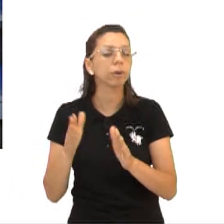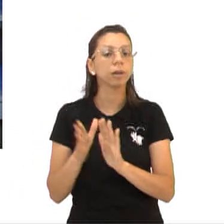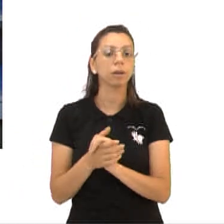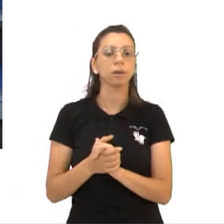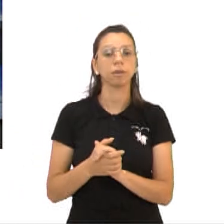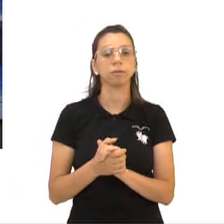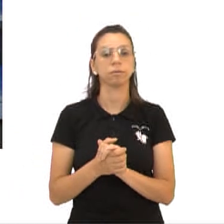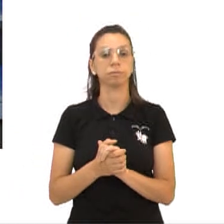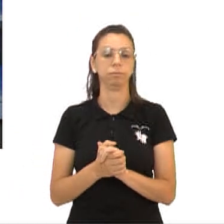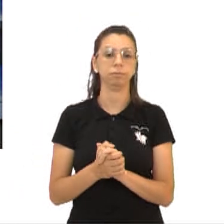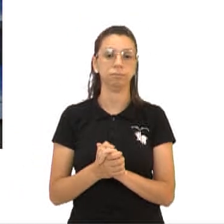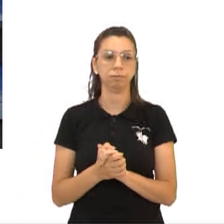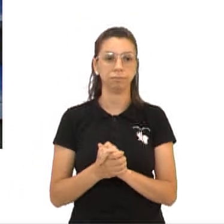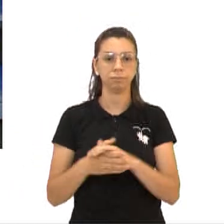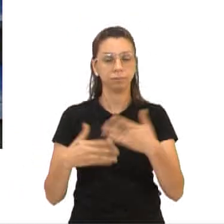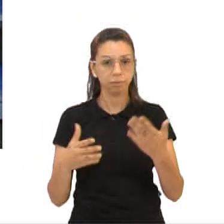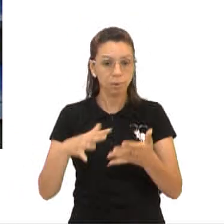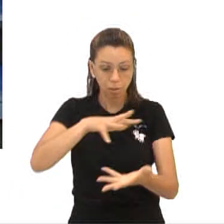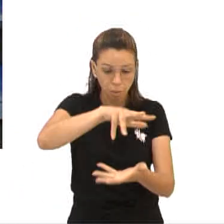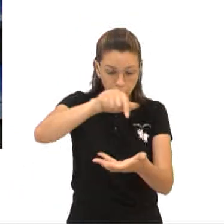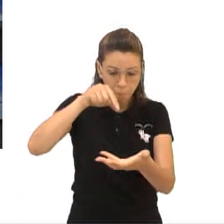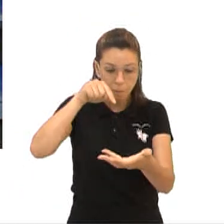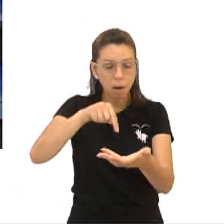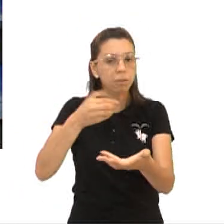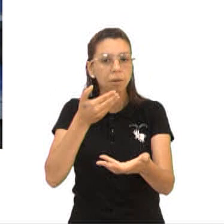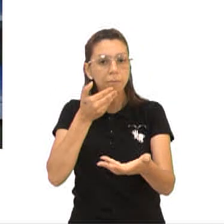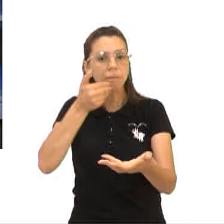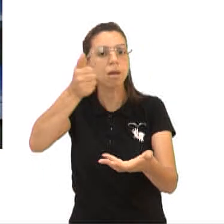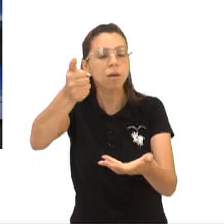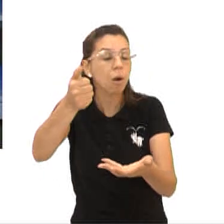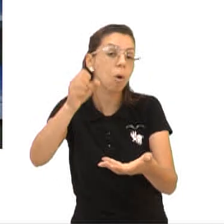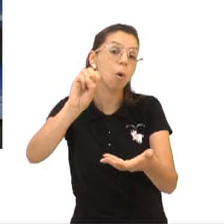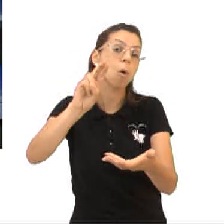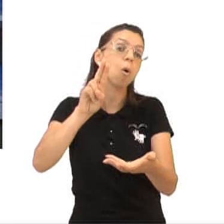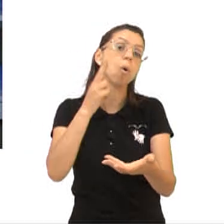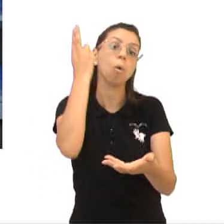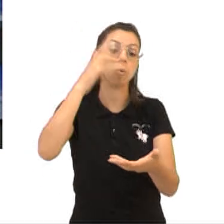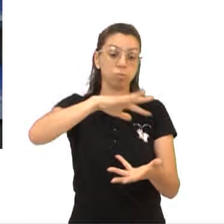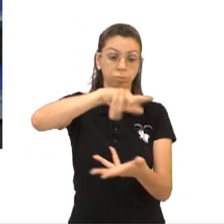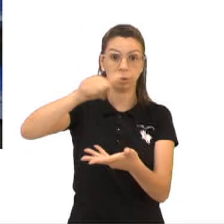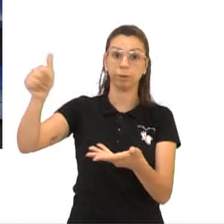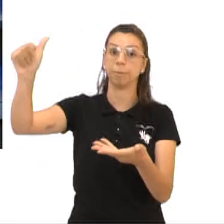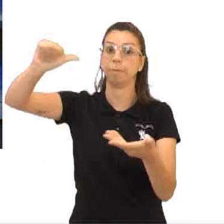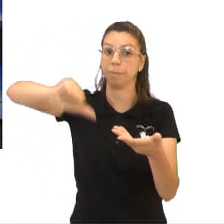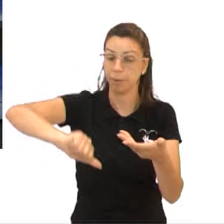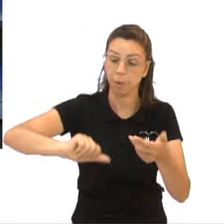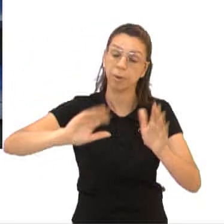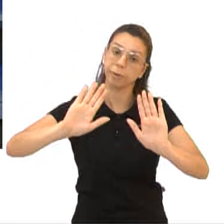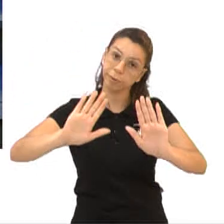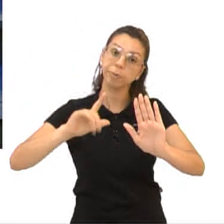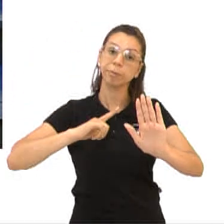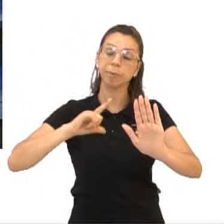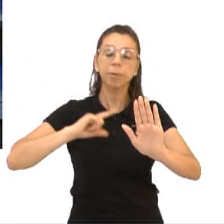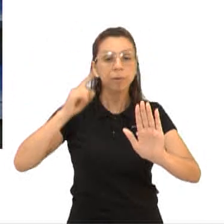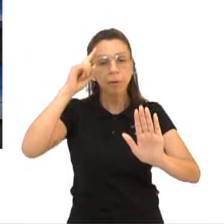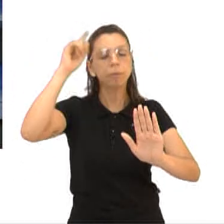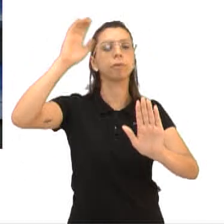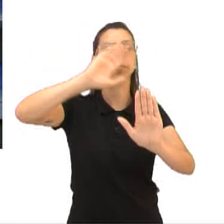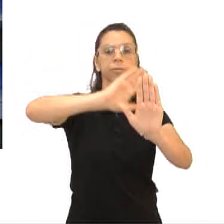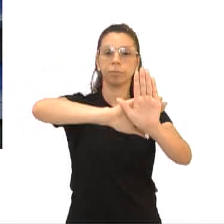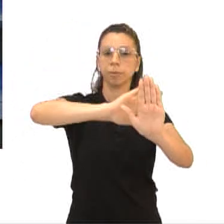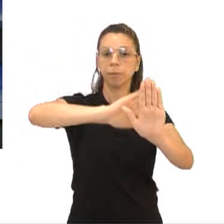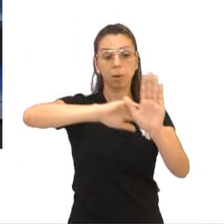descendentes, filhos e netos? Vai ser um planeta melhor, um planeta pior. E aí a questão da ecologia passa a ter